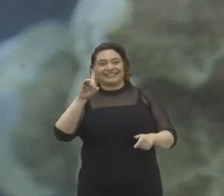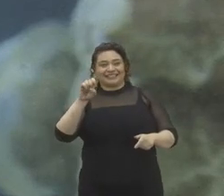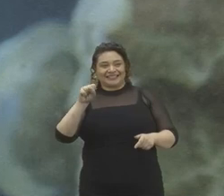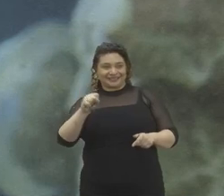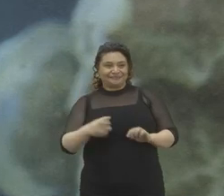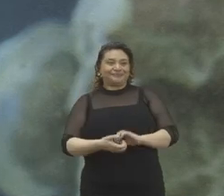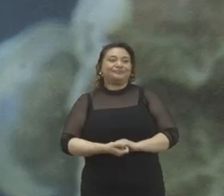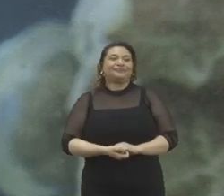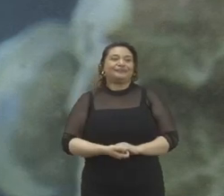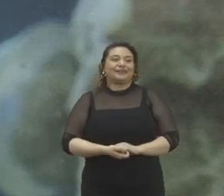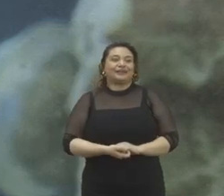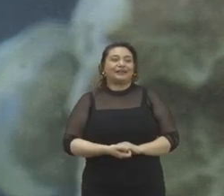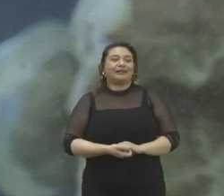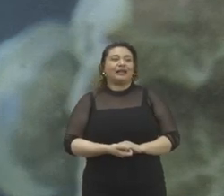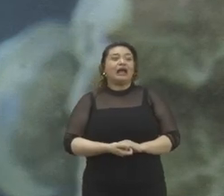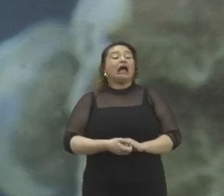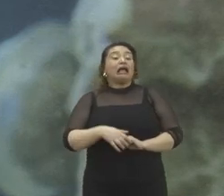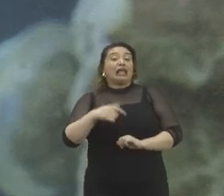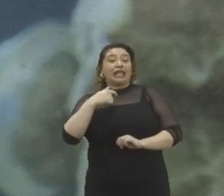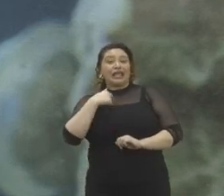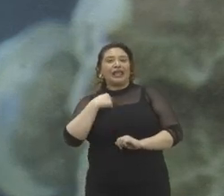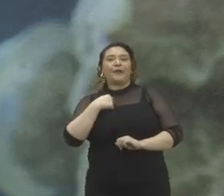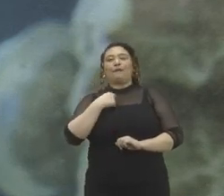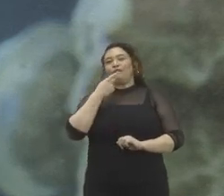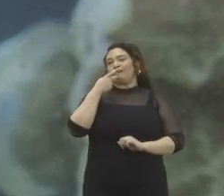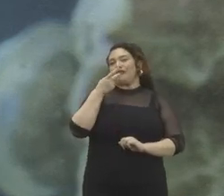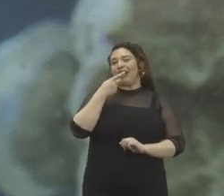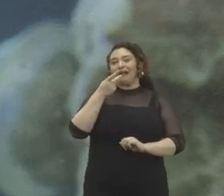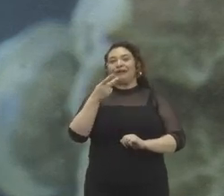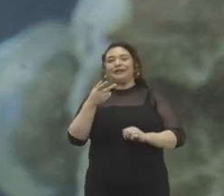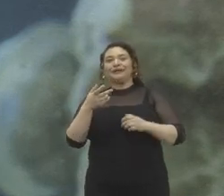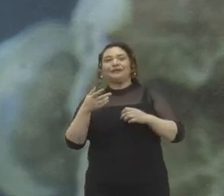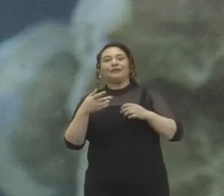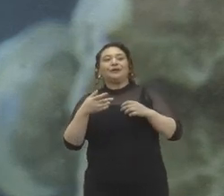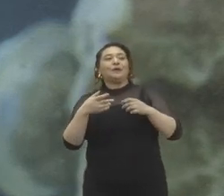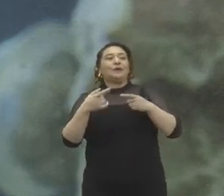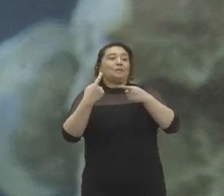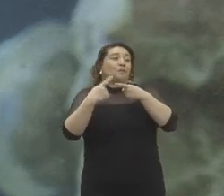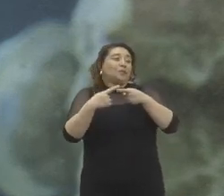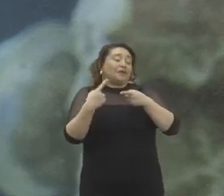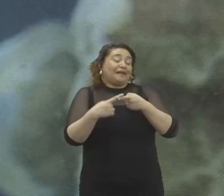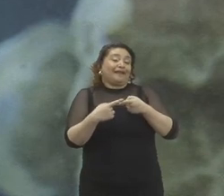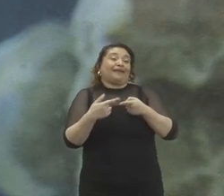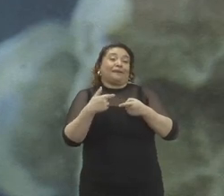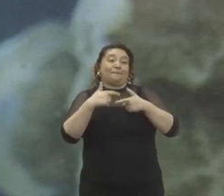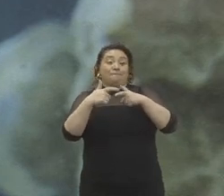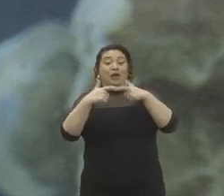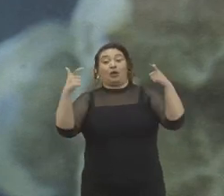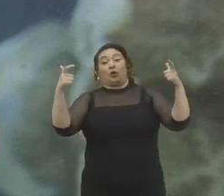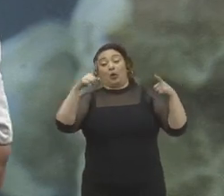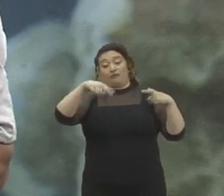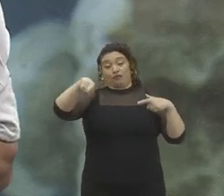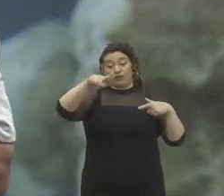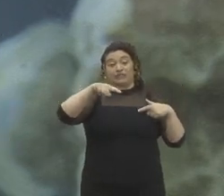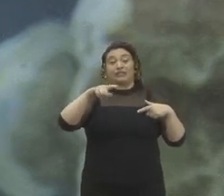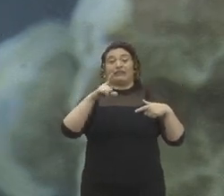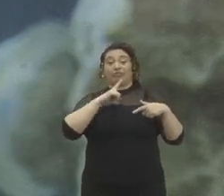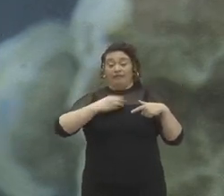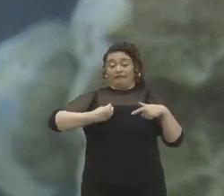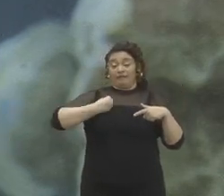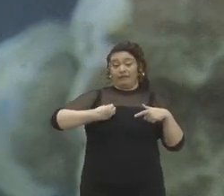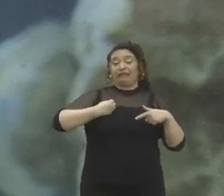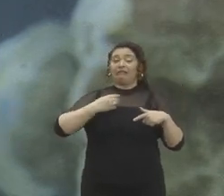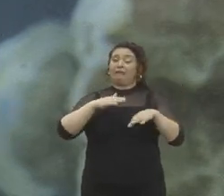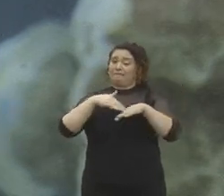é eu tô chovendo num molhado aqui porque eu sei que boa parte da do público presente pelo menos hoje é tem muito mais